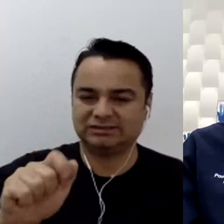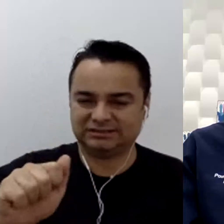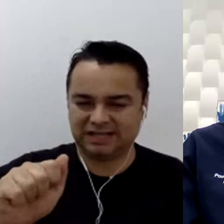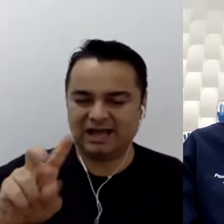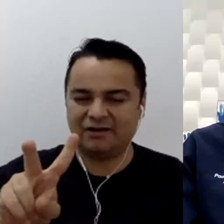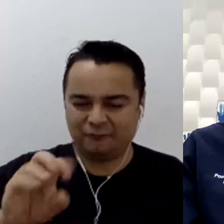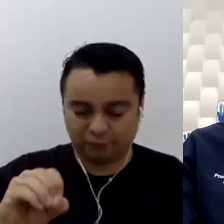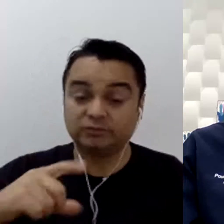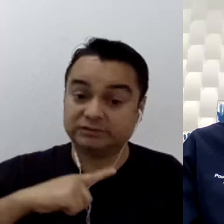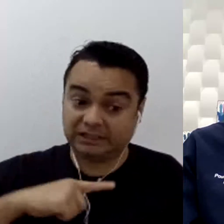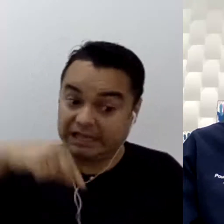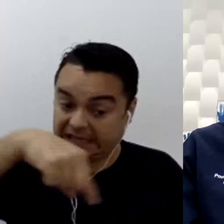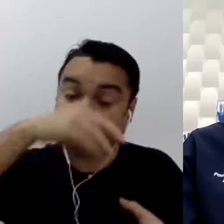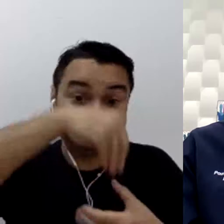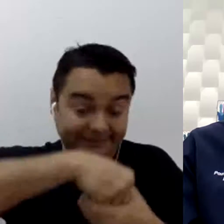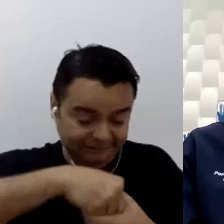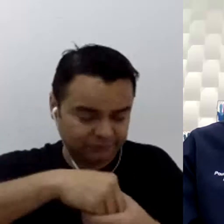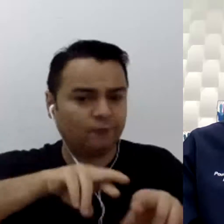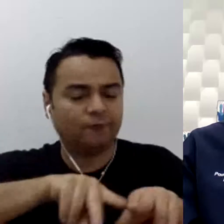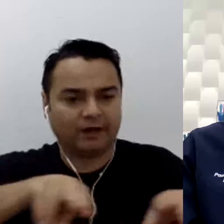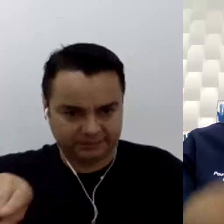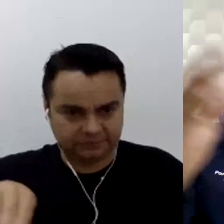várias iniciativas aqui dentro na parte de